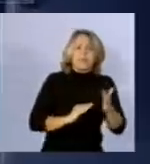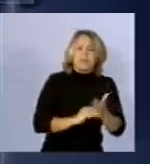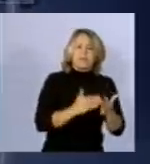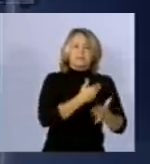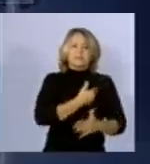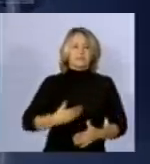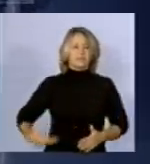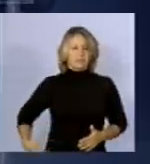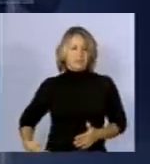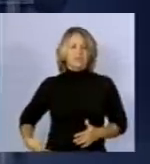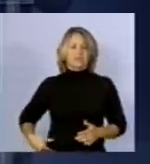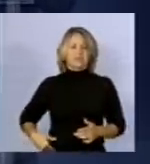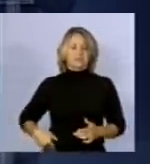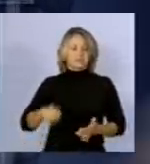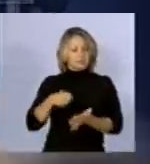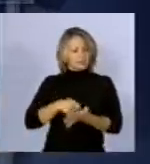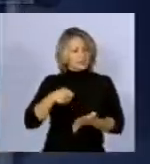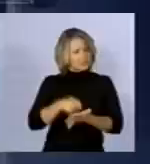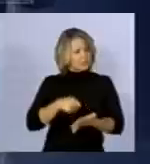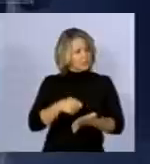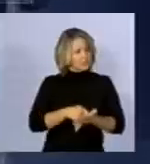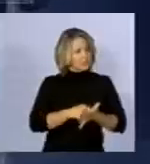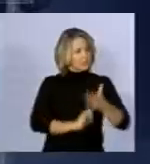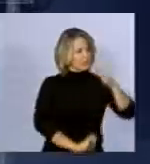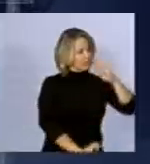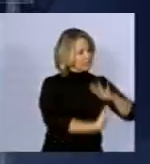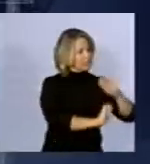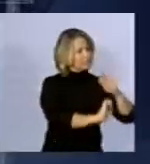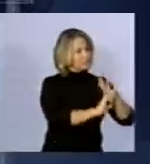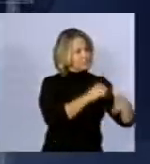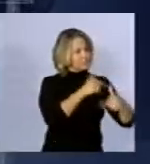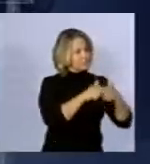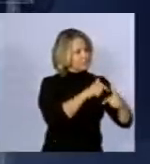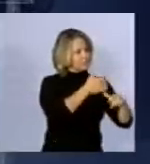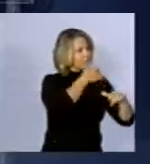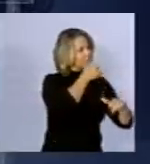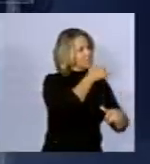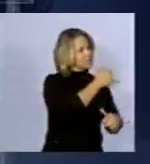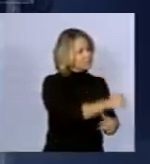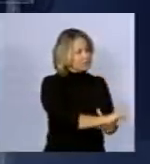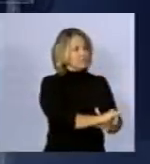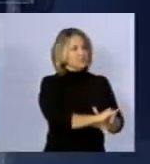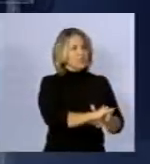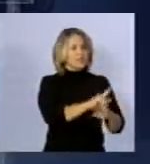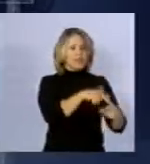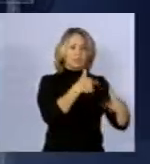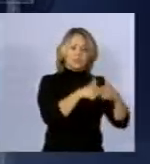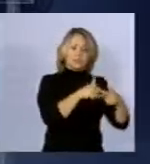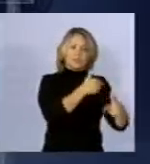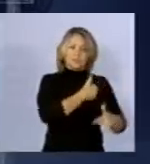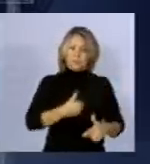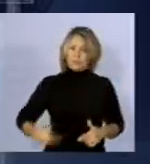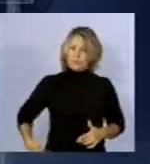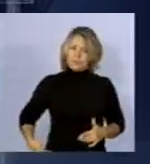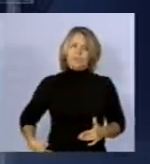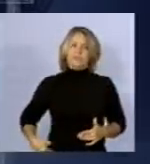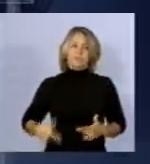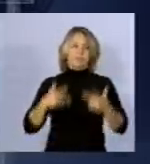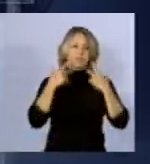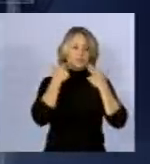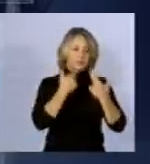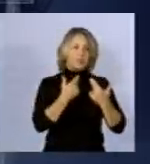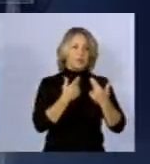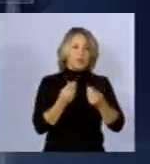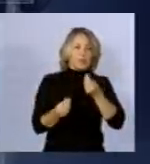eh no sentido de exigir das prestadoras de serviços serviço esse que é público lembre-se né Eh